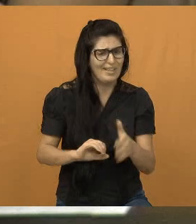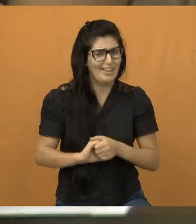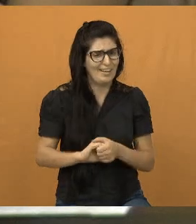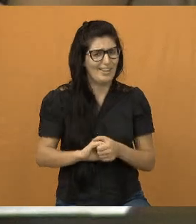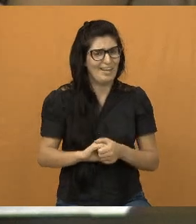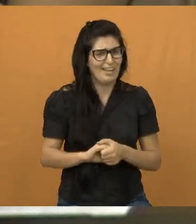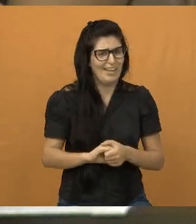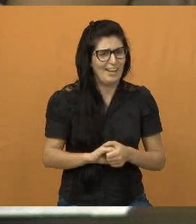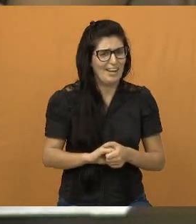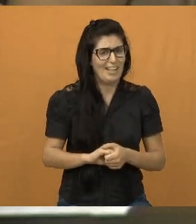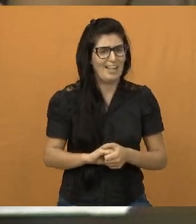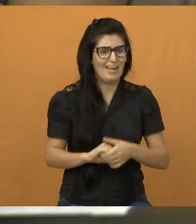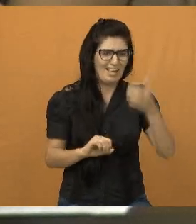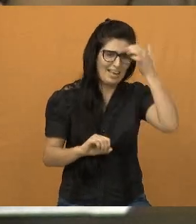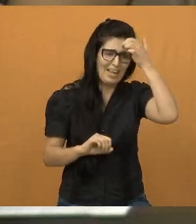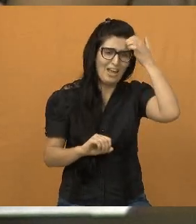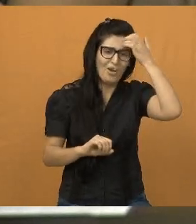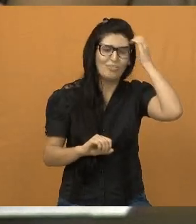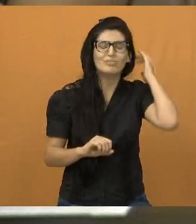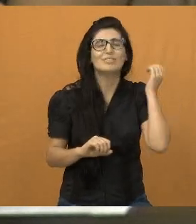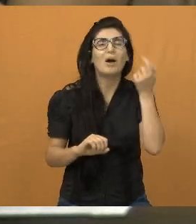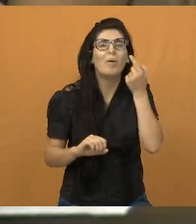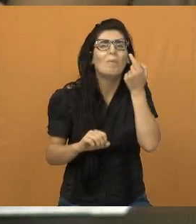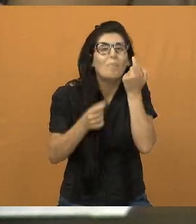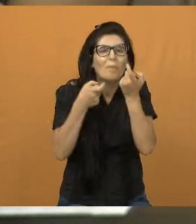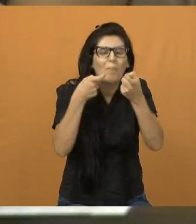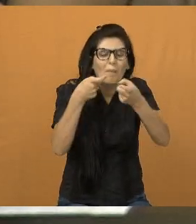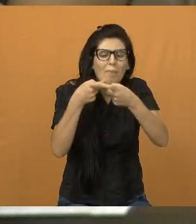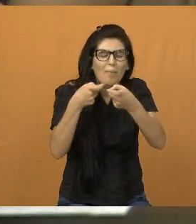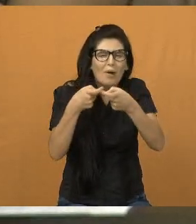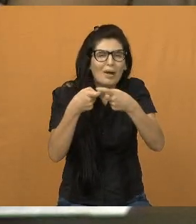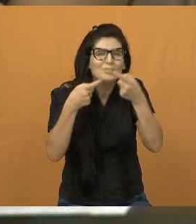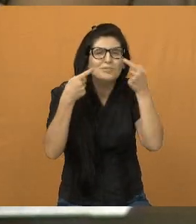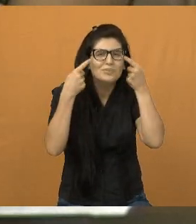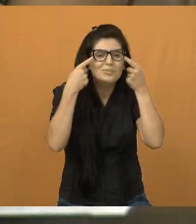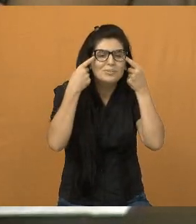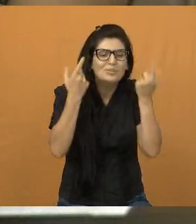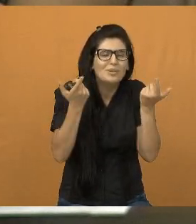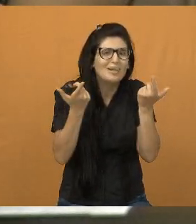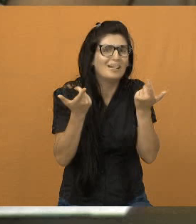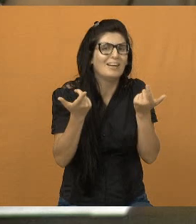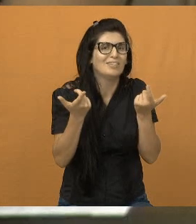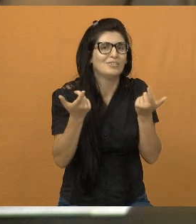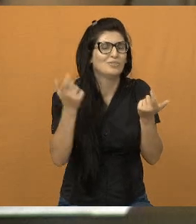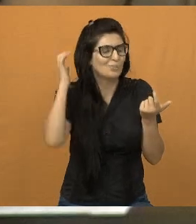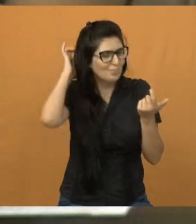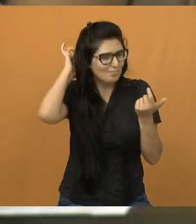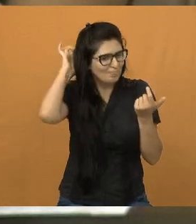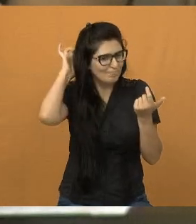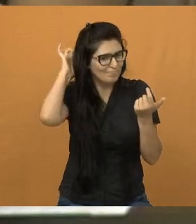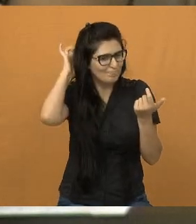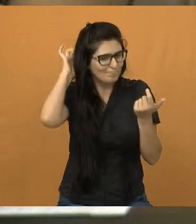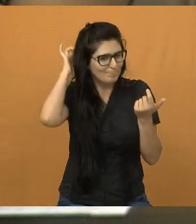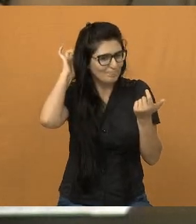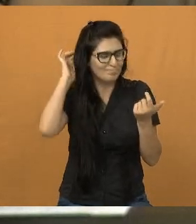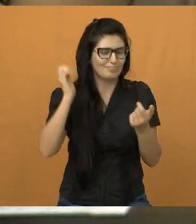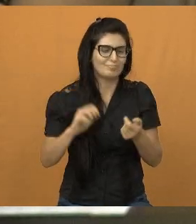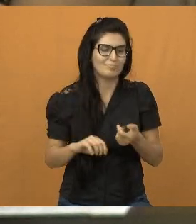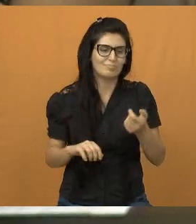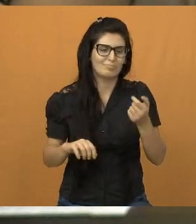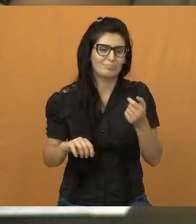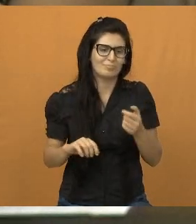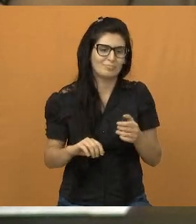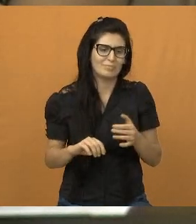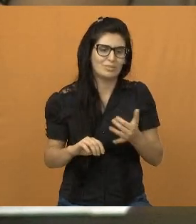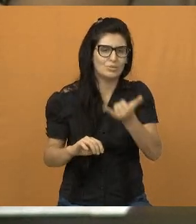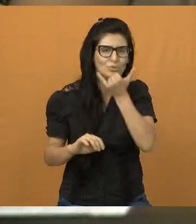alta complexidade em oftalmologia, que é outra coisa que eu peço aos vereadores para que a gente faça uma força-tarefa regional, porque